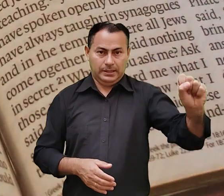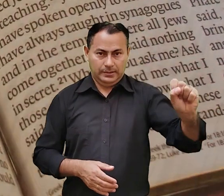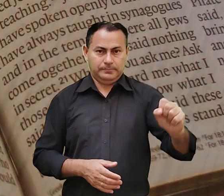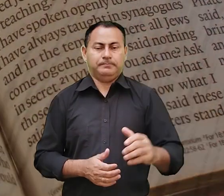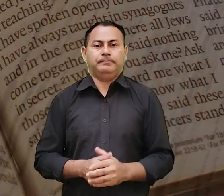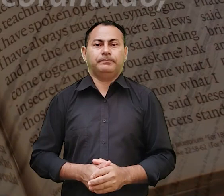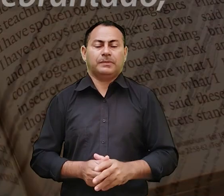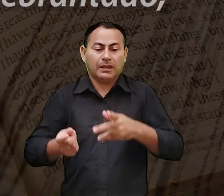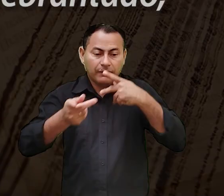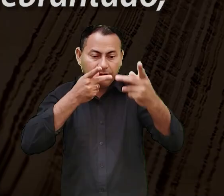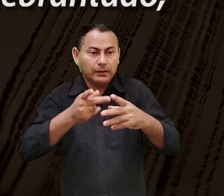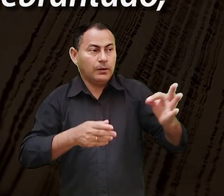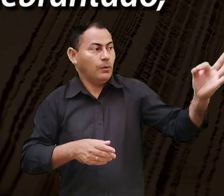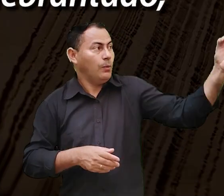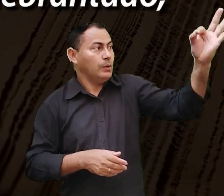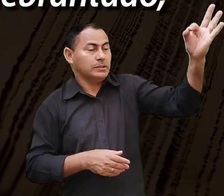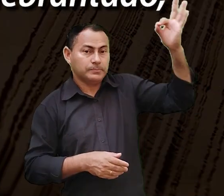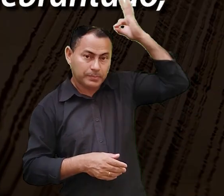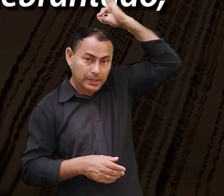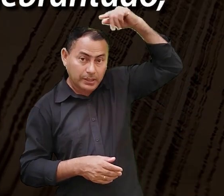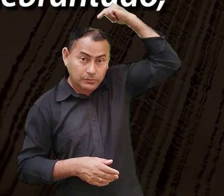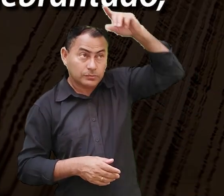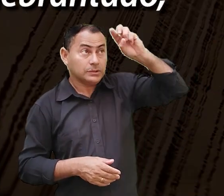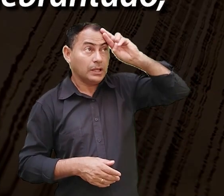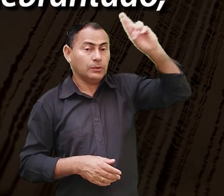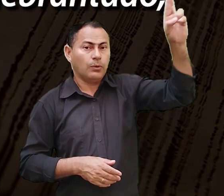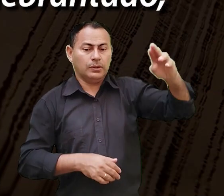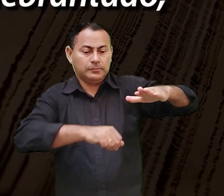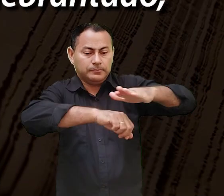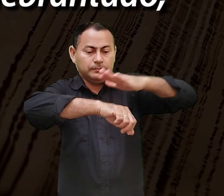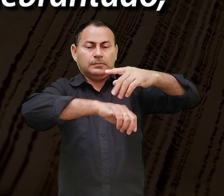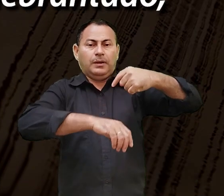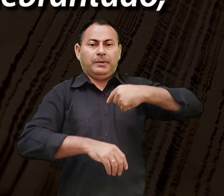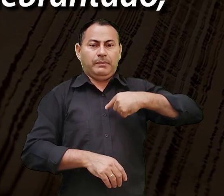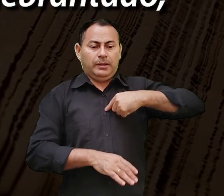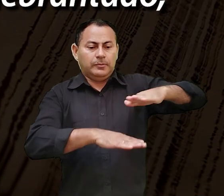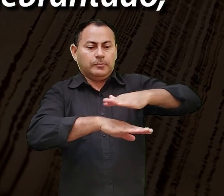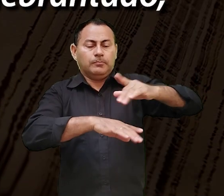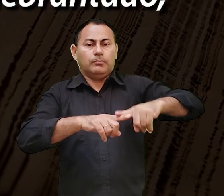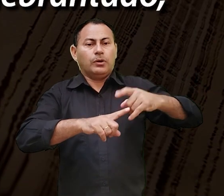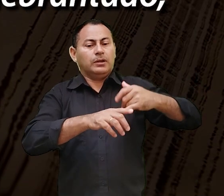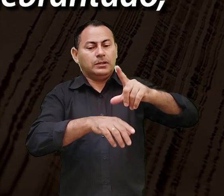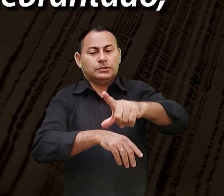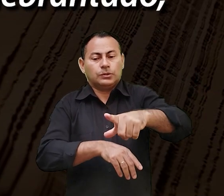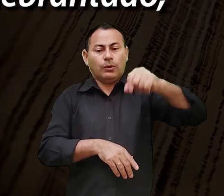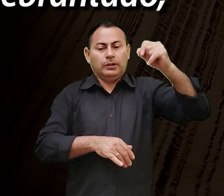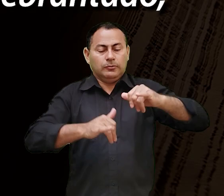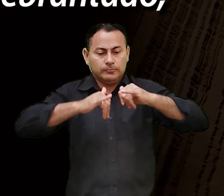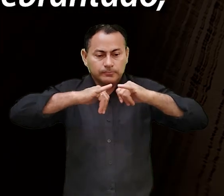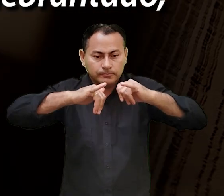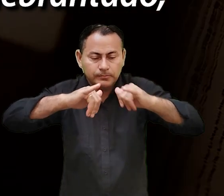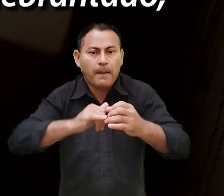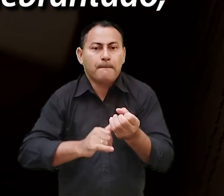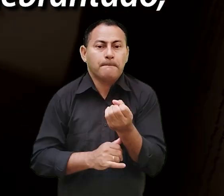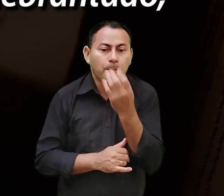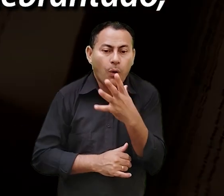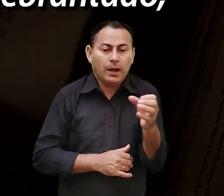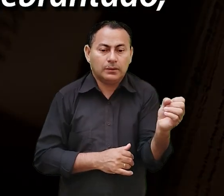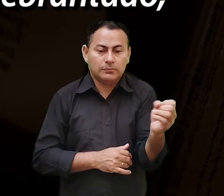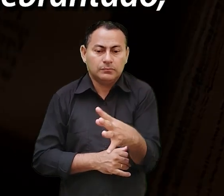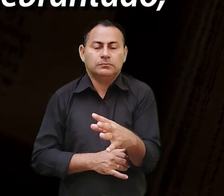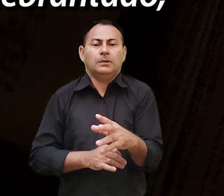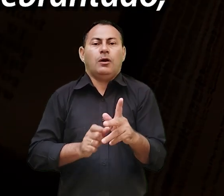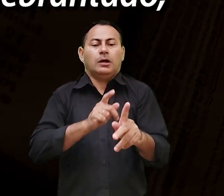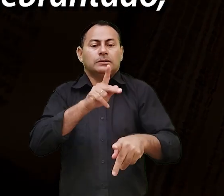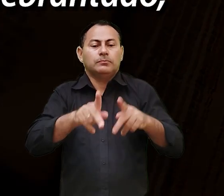Isaías. Diz assim: o Espírito do Soberano, o Senhor, está sobre mim, porque me ungiu para levar boas notícias